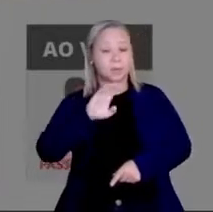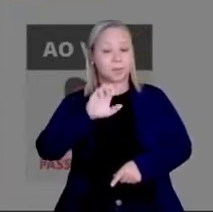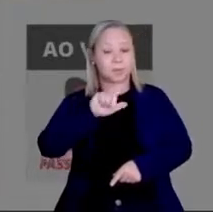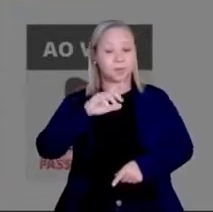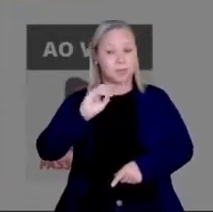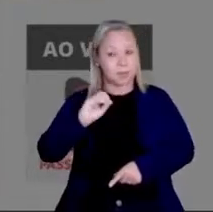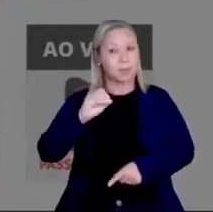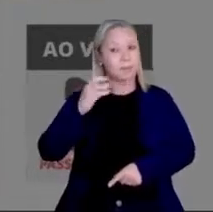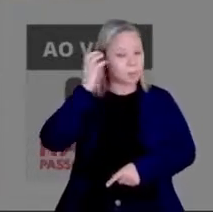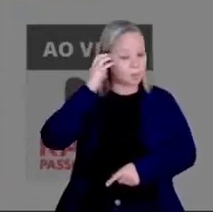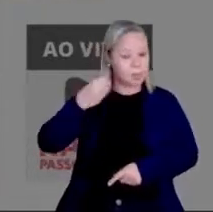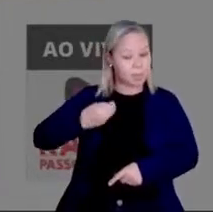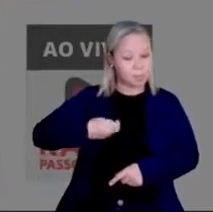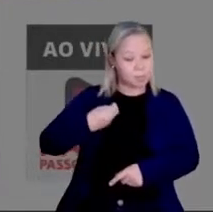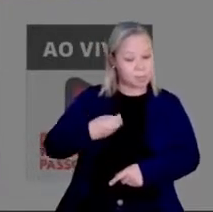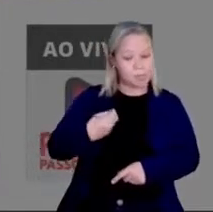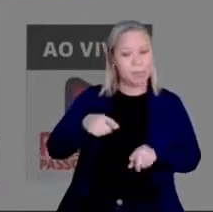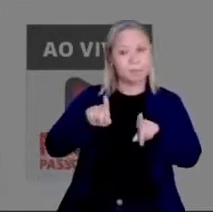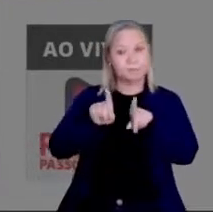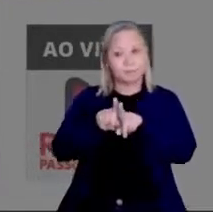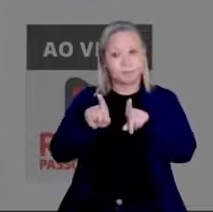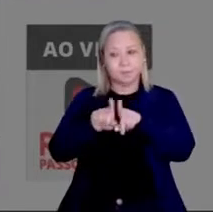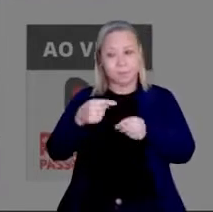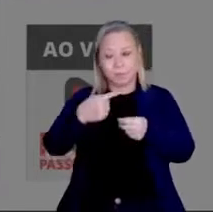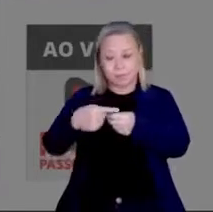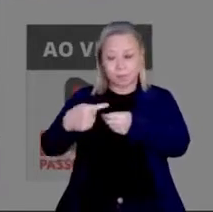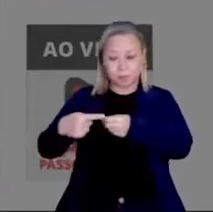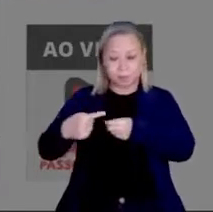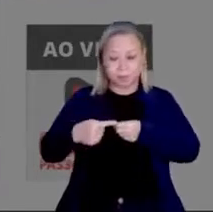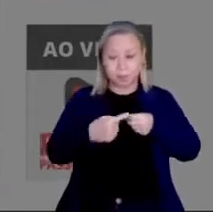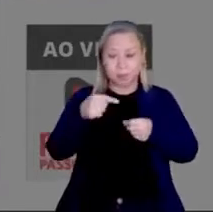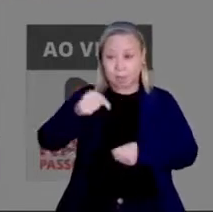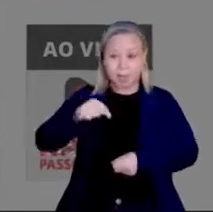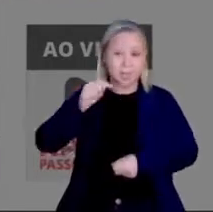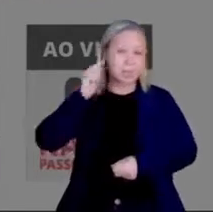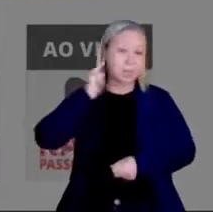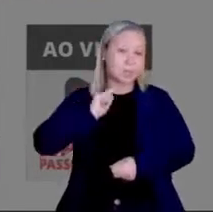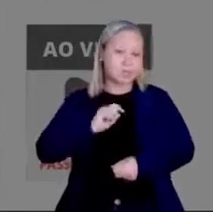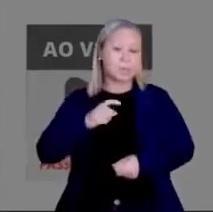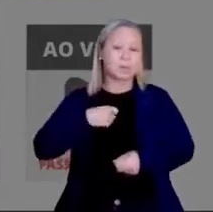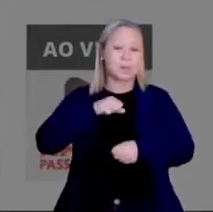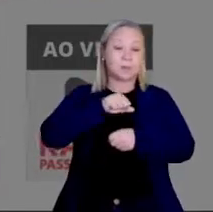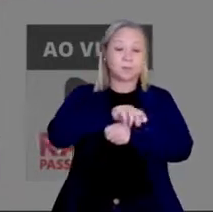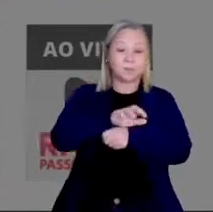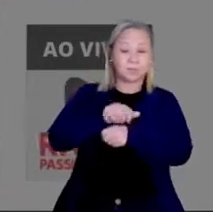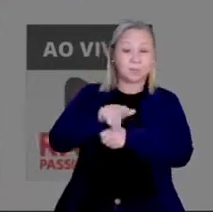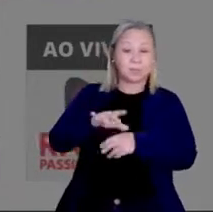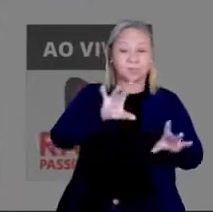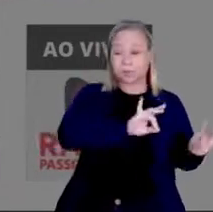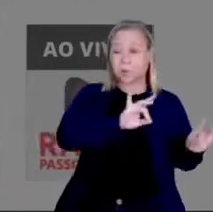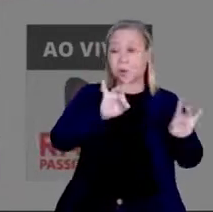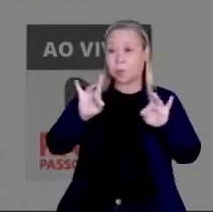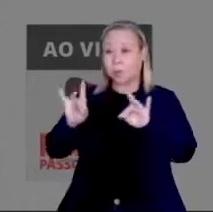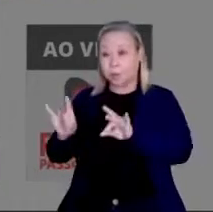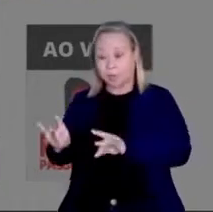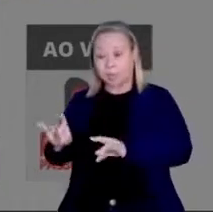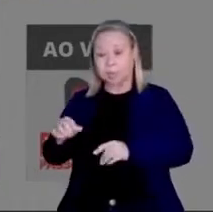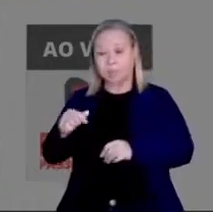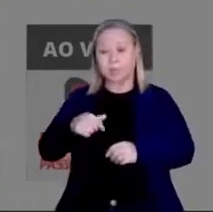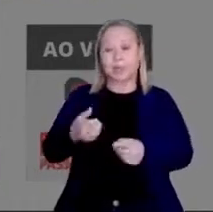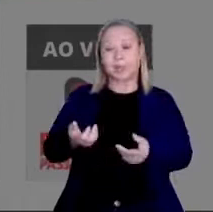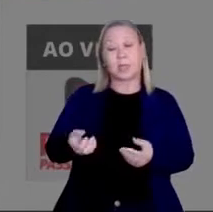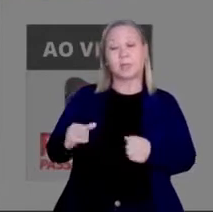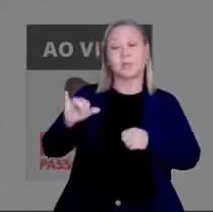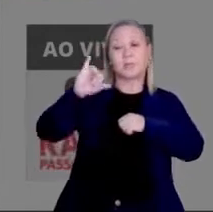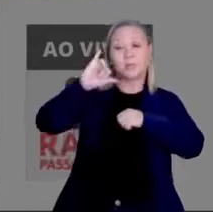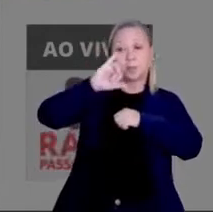a Eletrobras tem 164 usinas, são 36 hidrelétricas e 128 termoelétricas, sendo